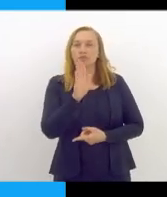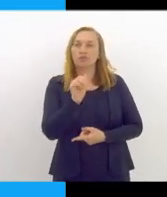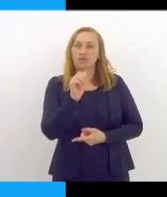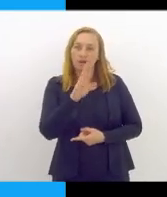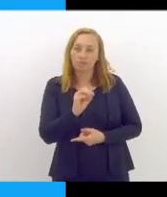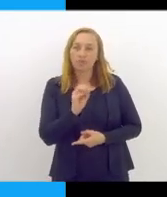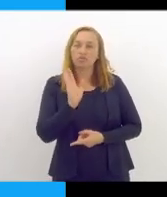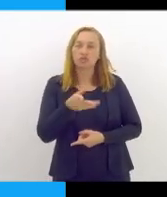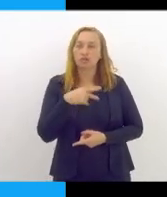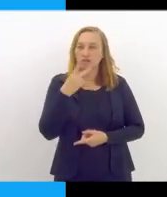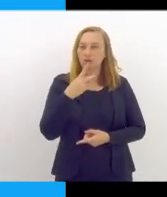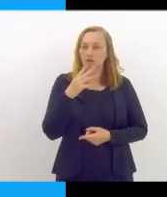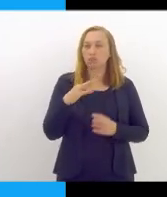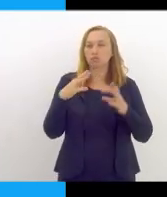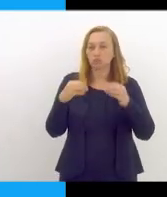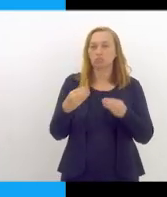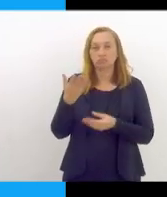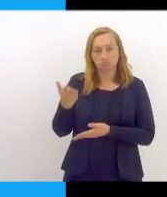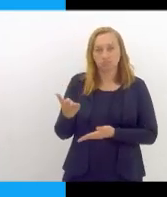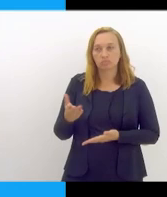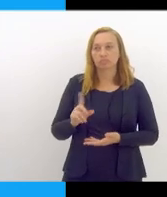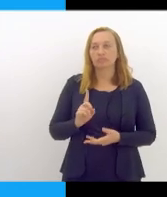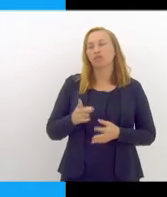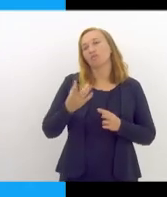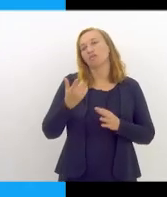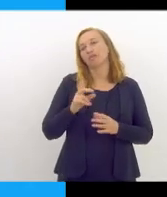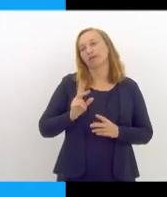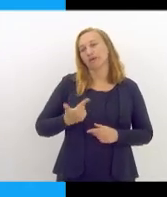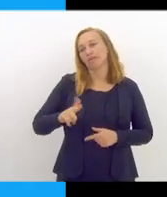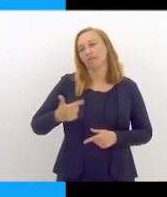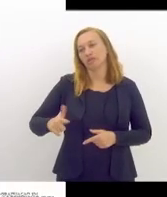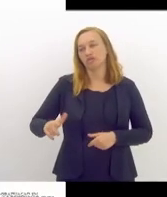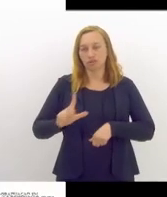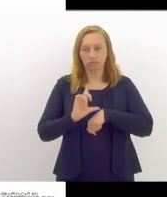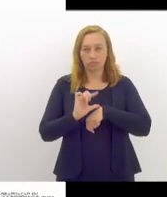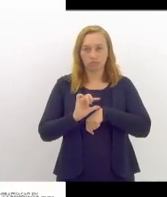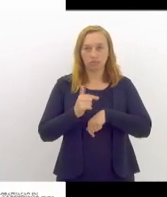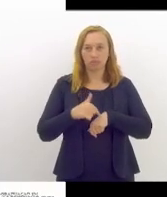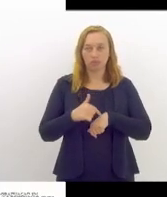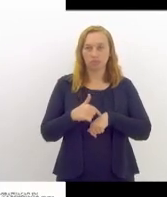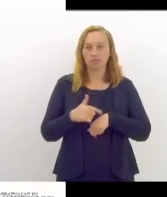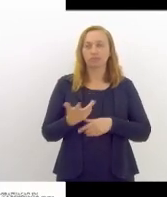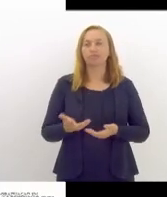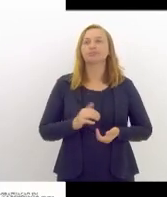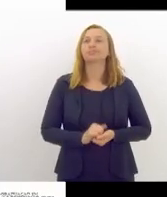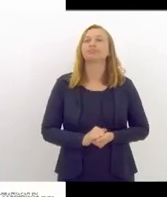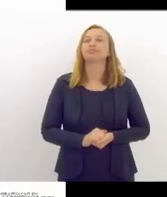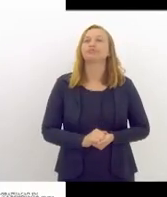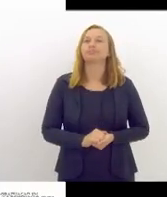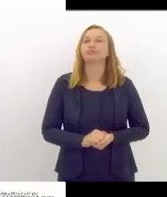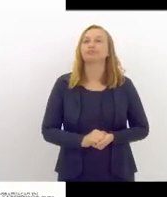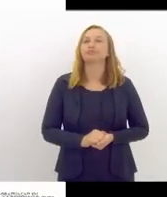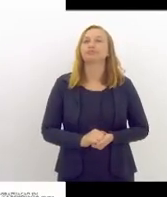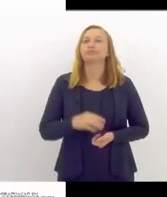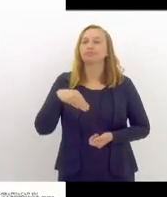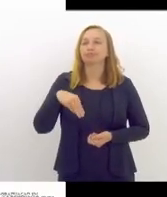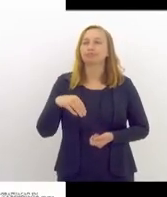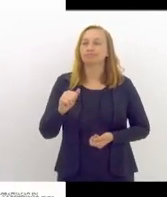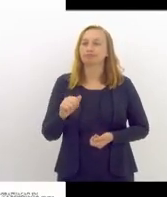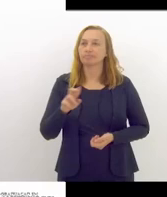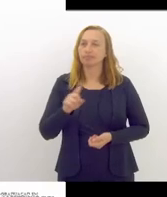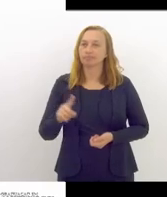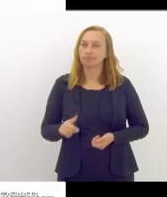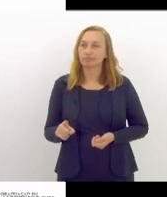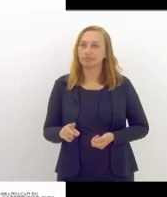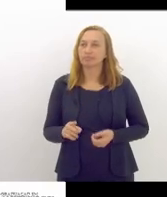já cumpriu essa agenda né Para a gente não avançar muito na hora pode passar então a matriz de insumo um produto ela foi